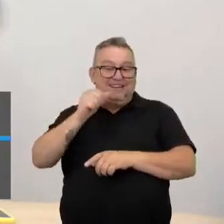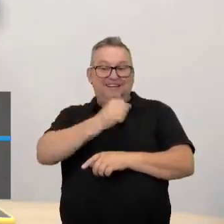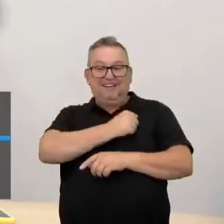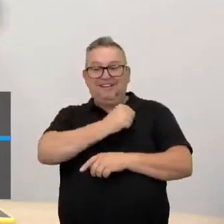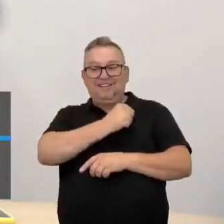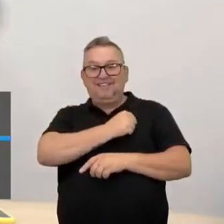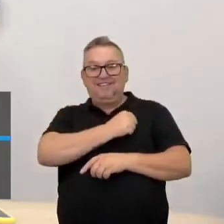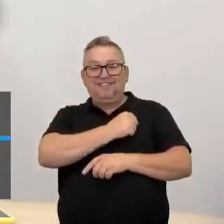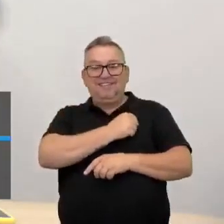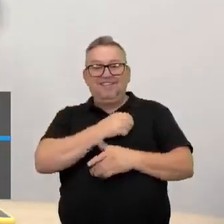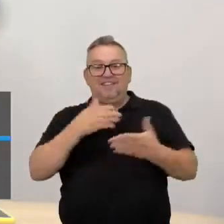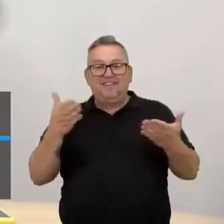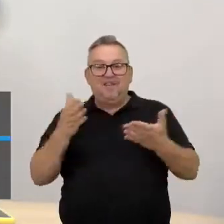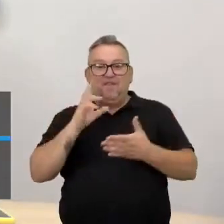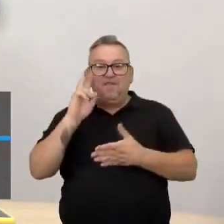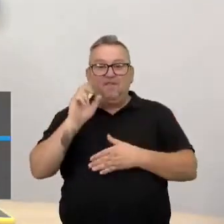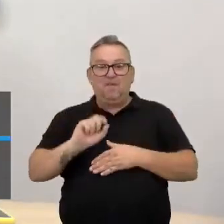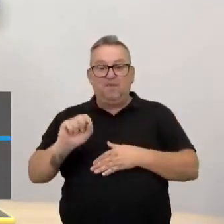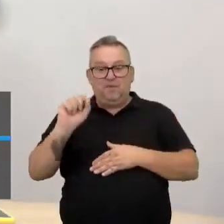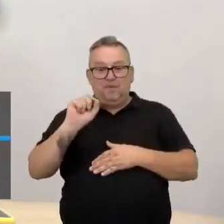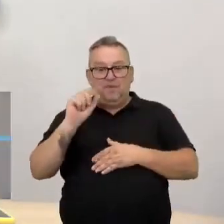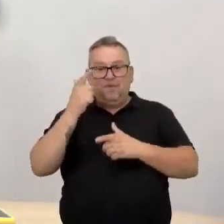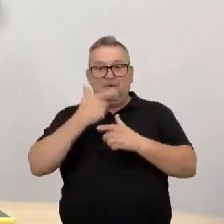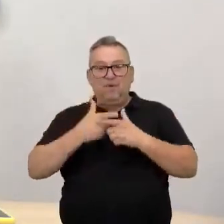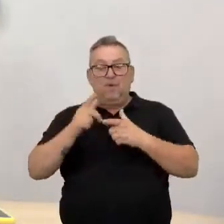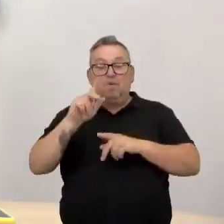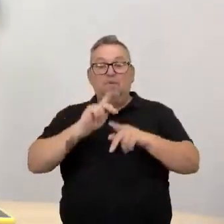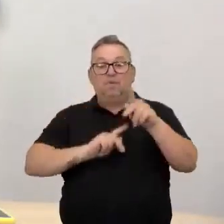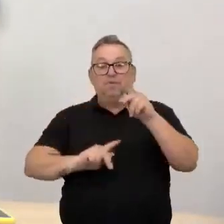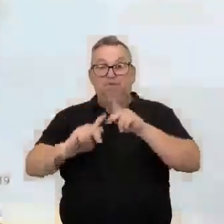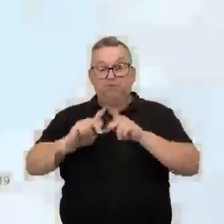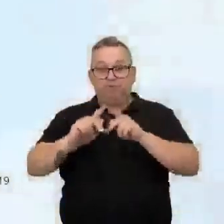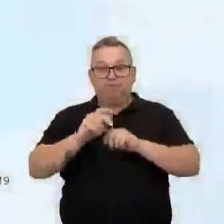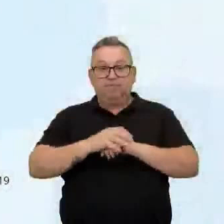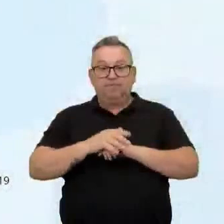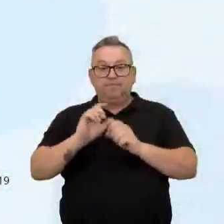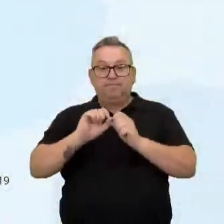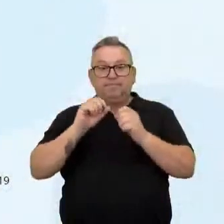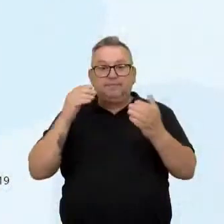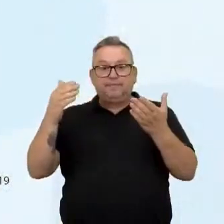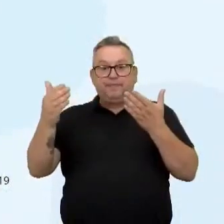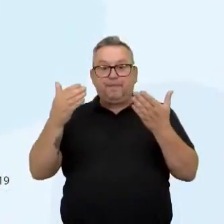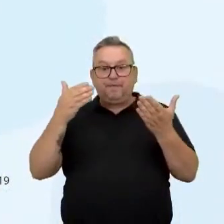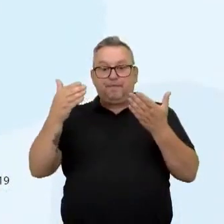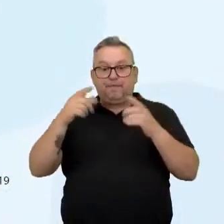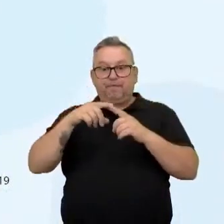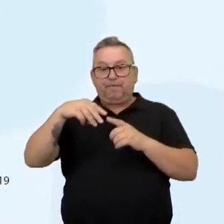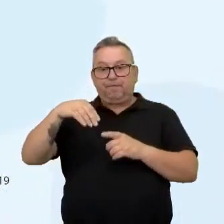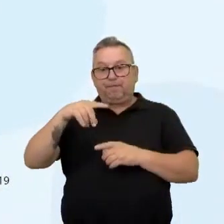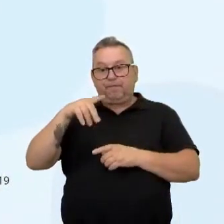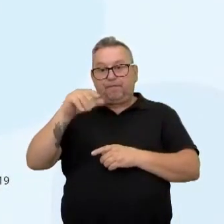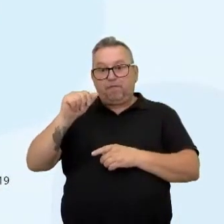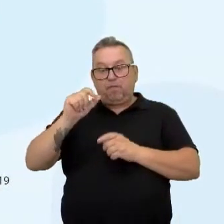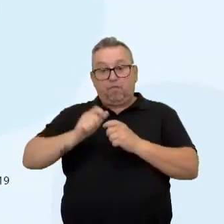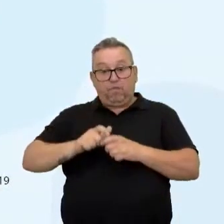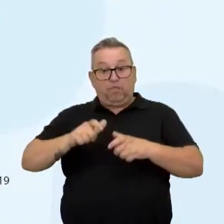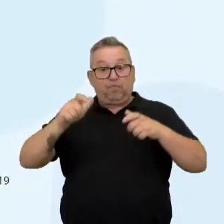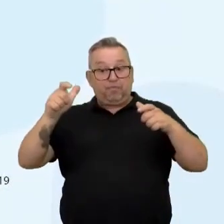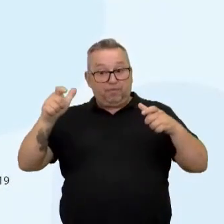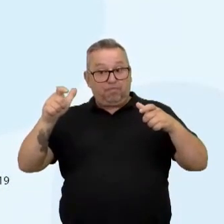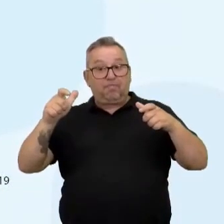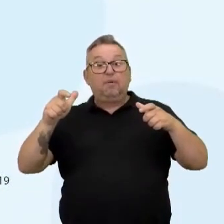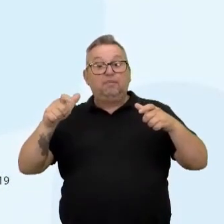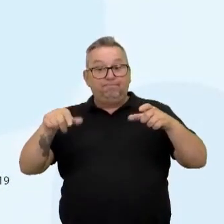Canadá. Vamos ver aí uma questão aí sobre a população, tá? Vamos fazer uma comparação da média de crescimento anual, né,